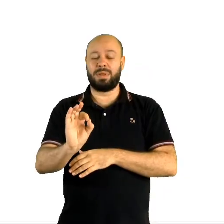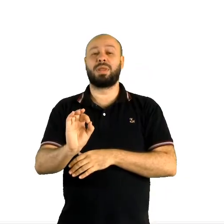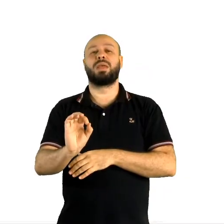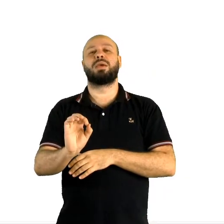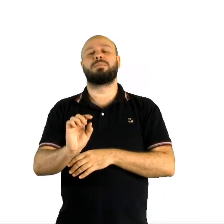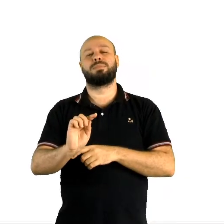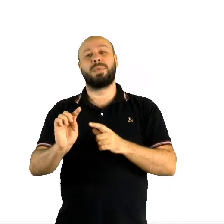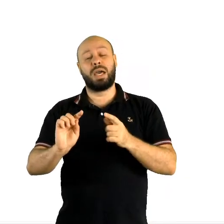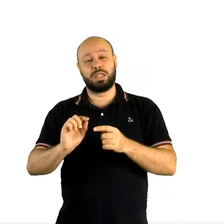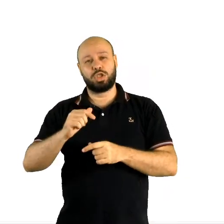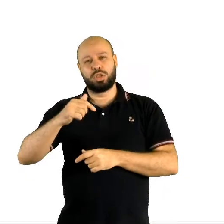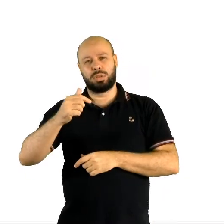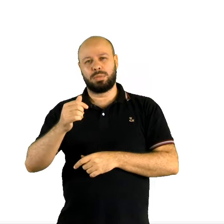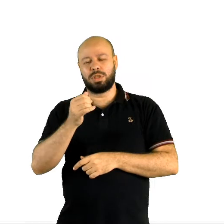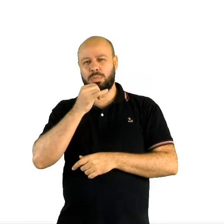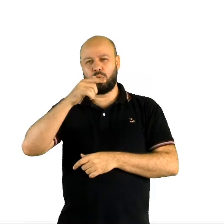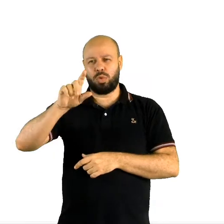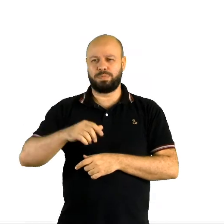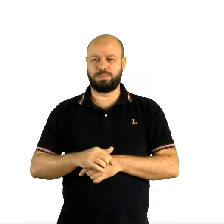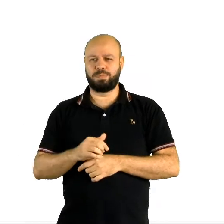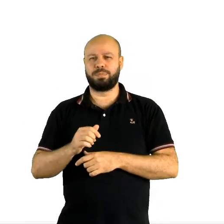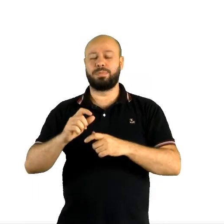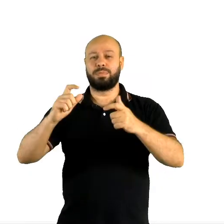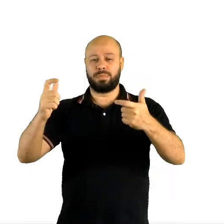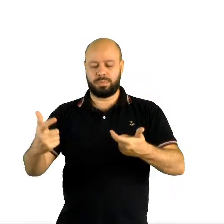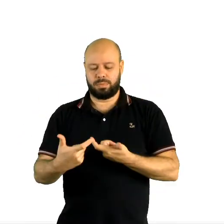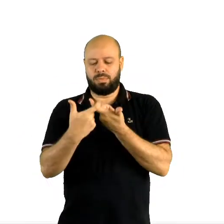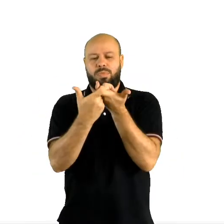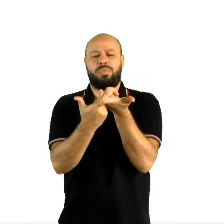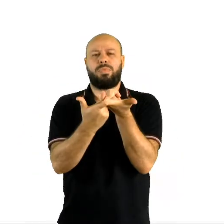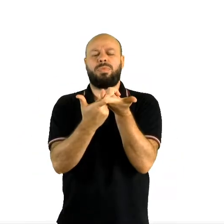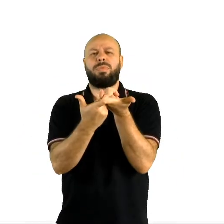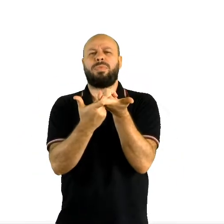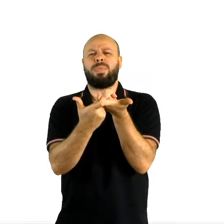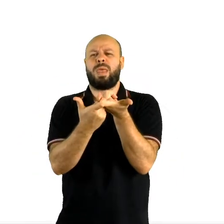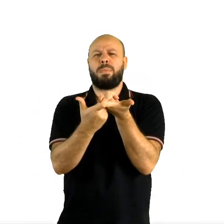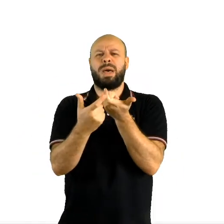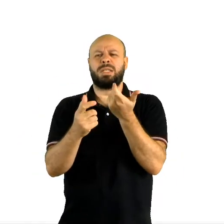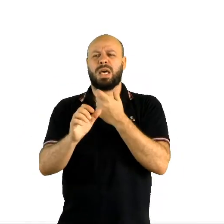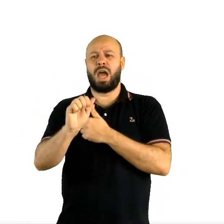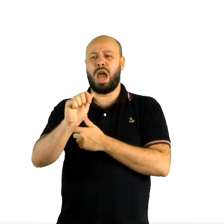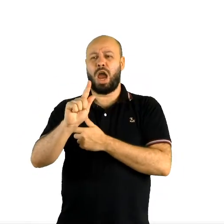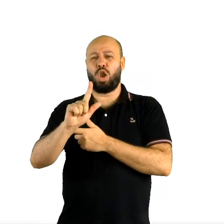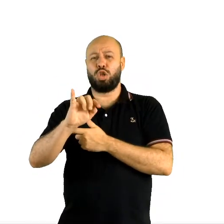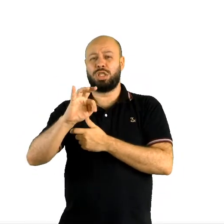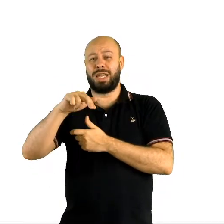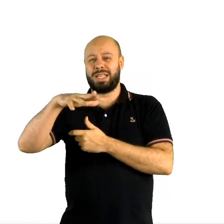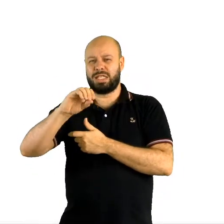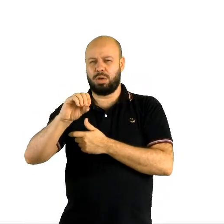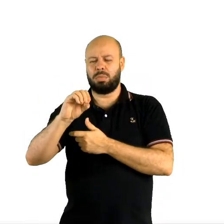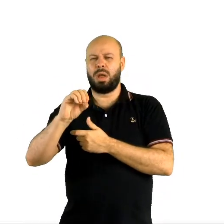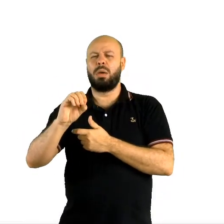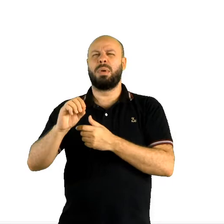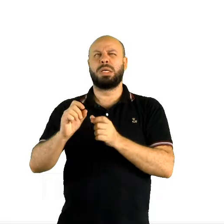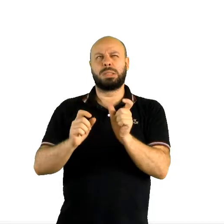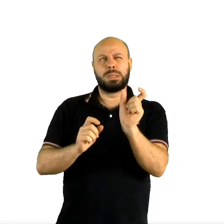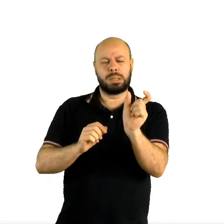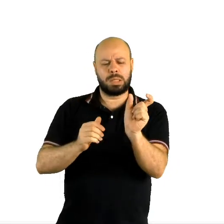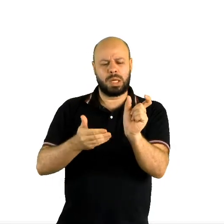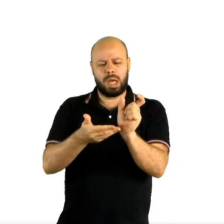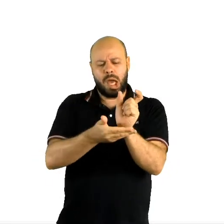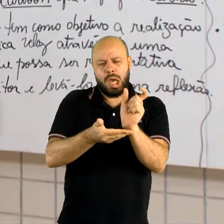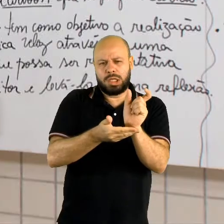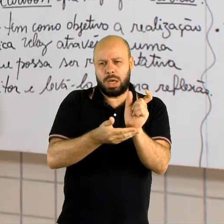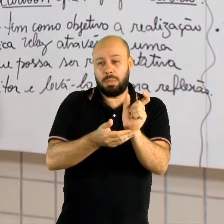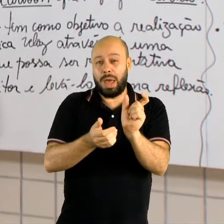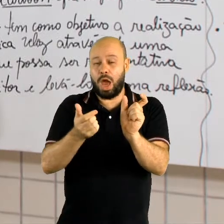Na união dos termos, pelo menos um dos radicais, ele vai ser retirado. Então, na justaposição, não